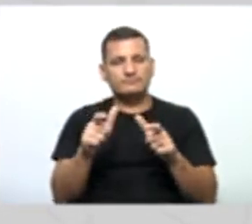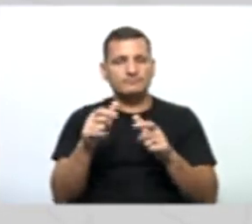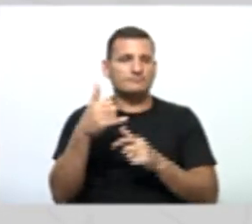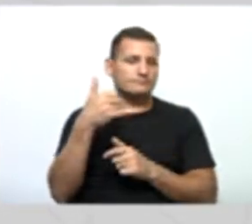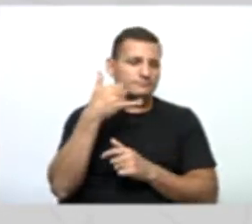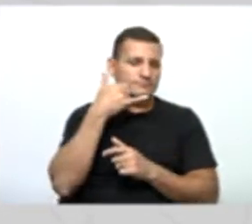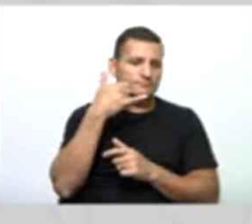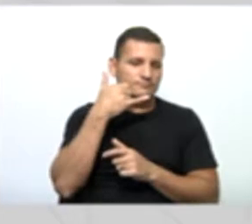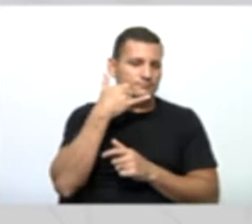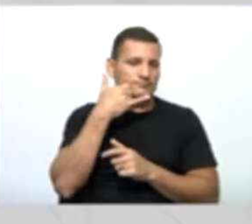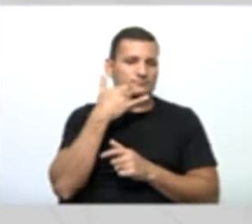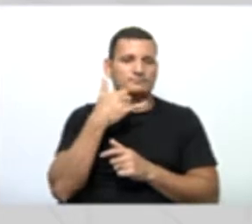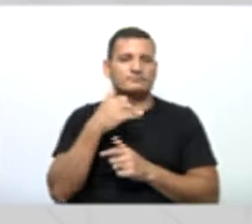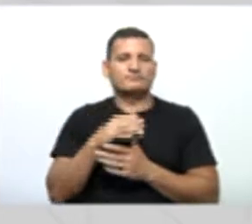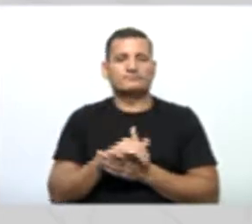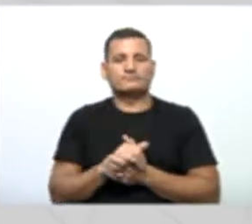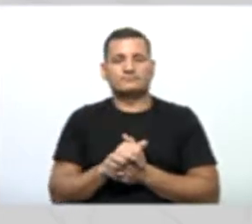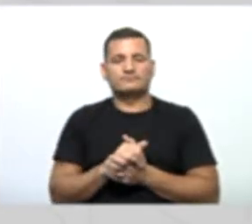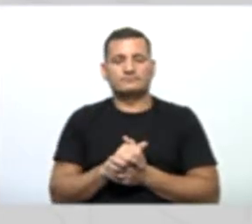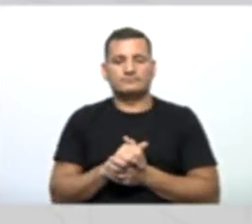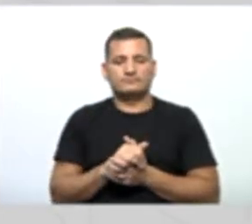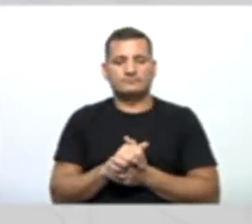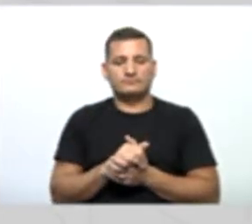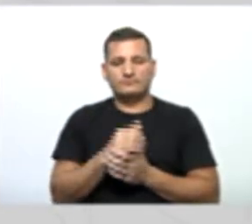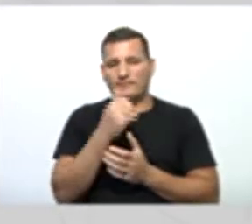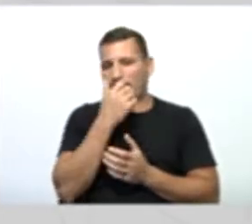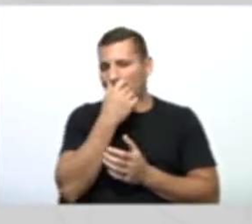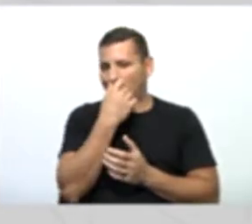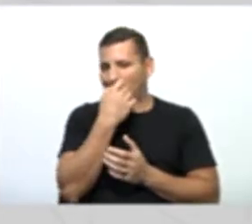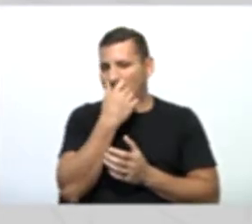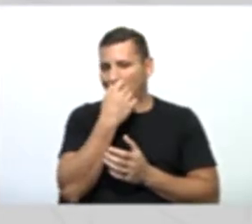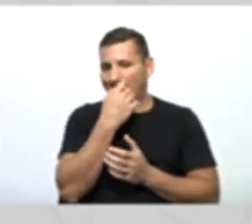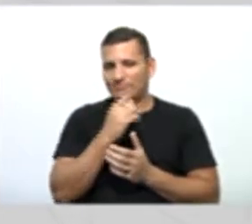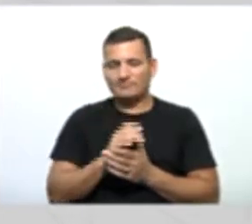E o telefone. Né? E a cidade